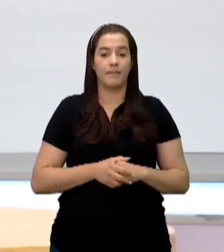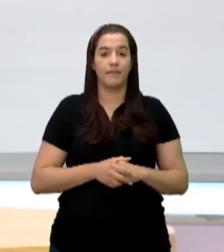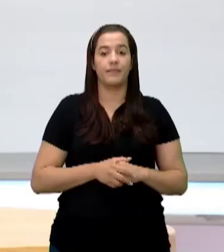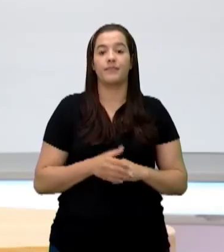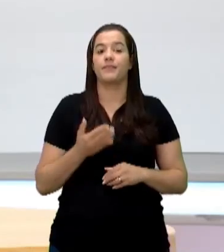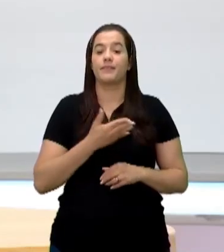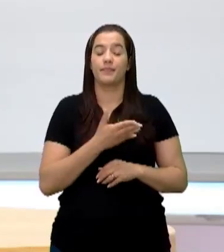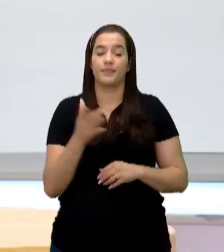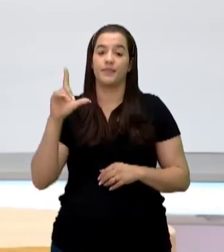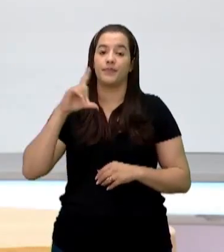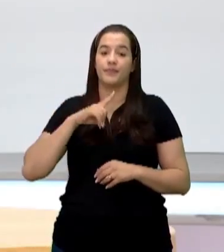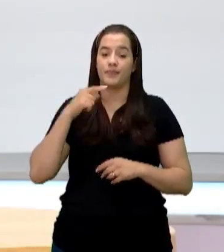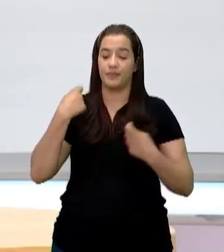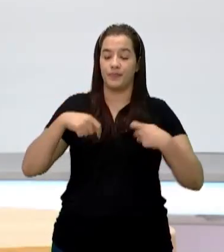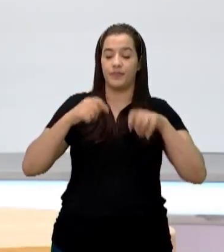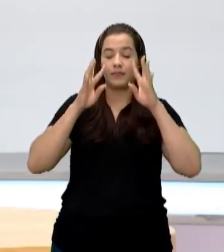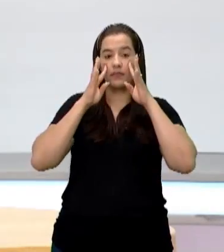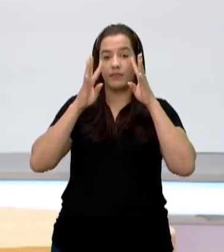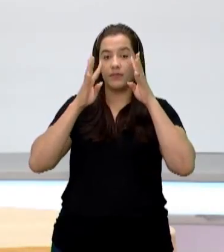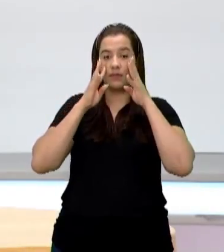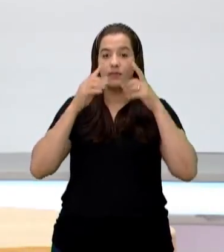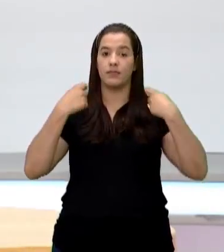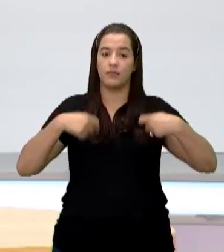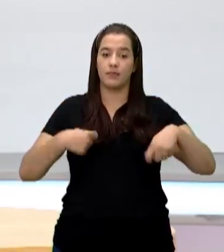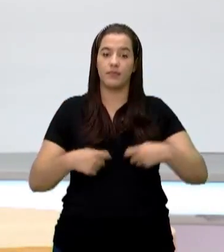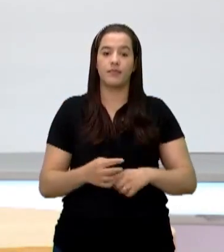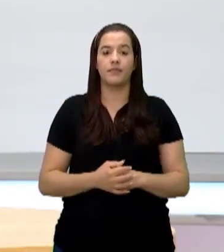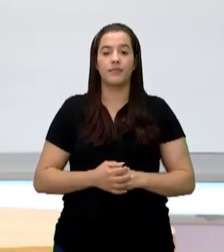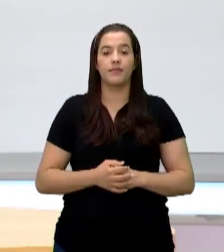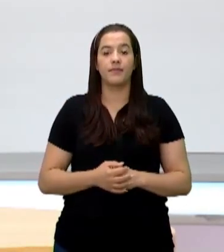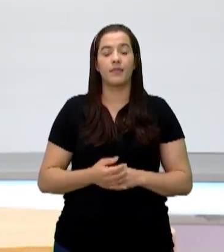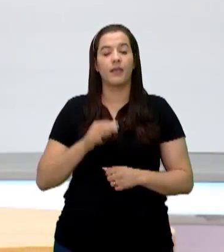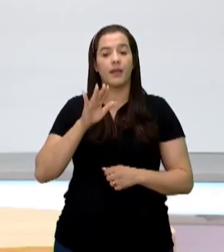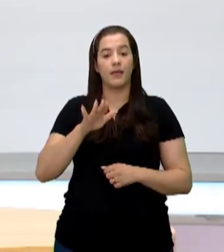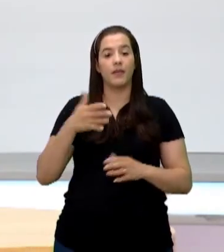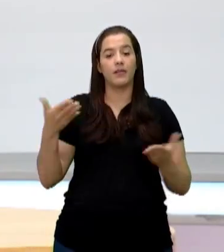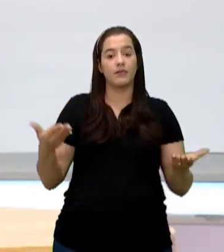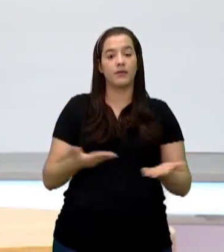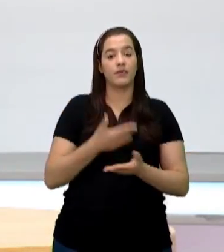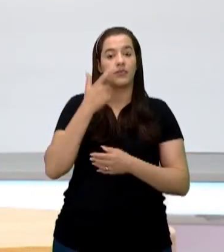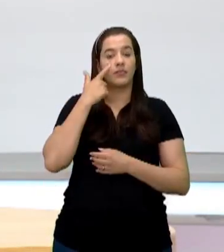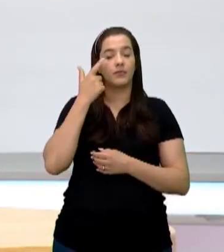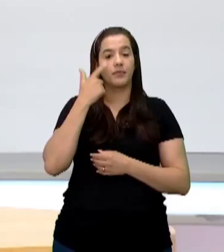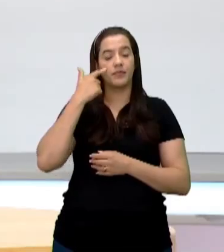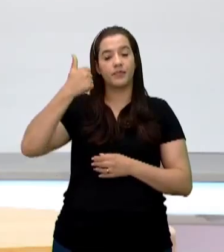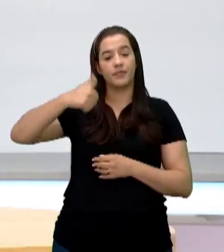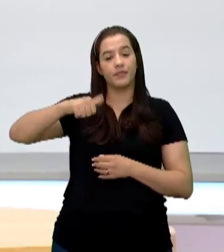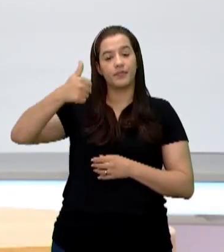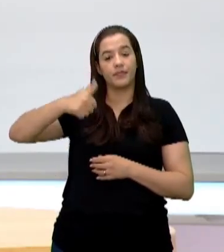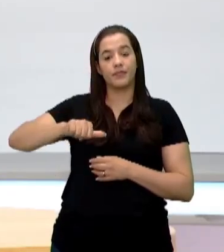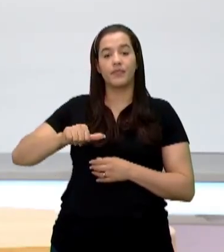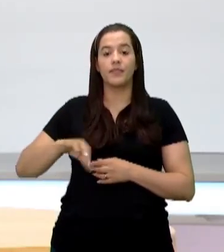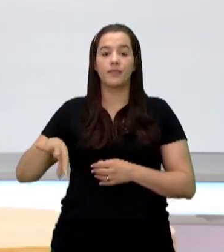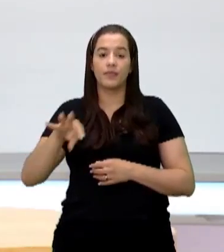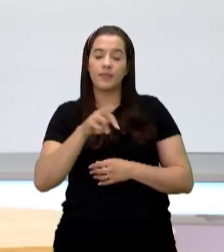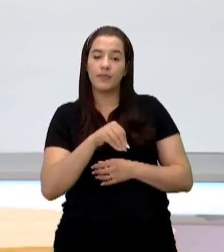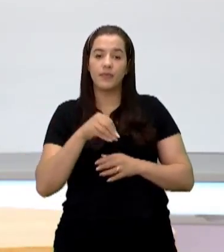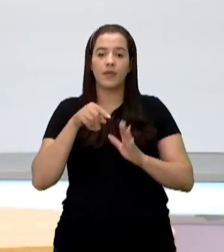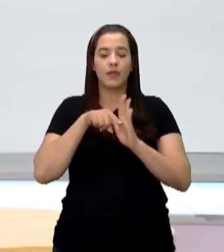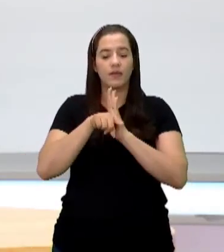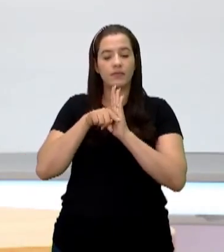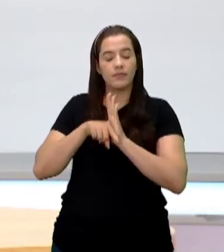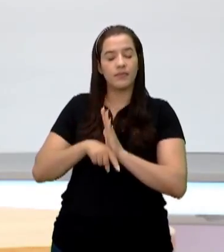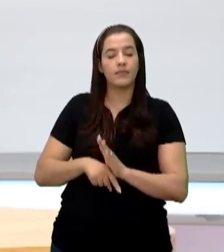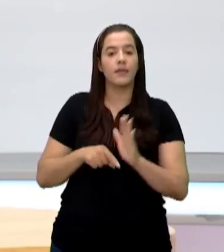Então, já precisa prestar atenção. Ok, então vamos avaliar agora, ler, né, analisando